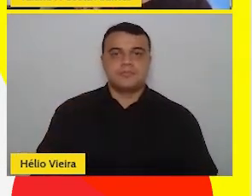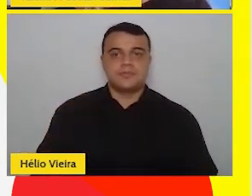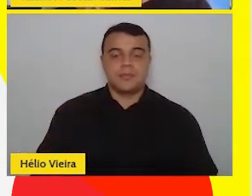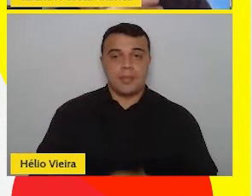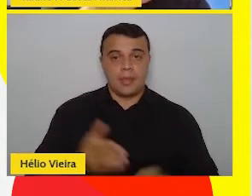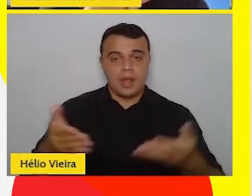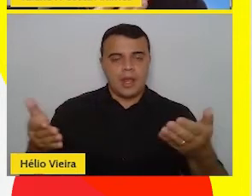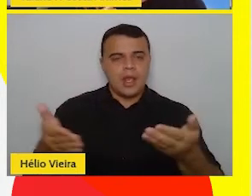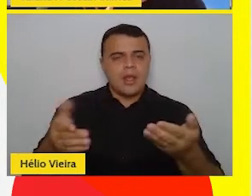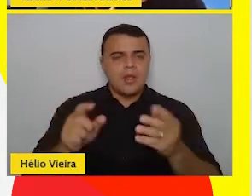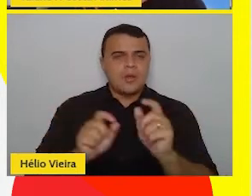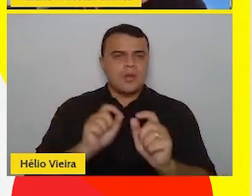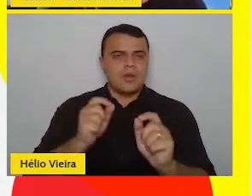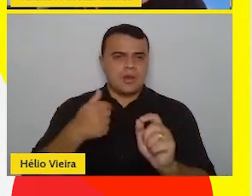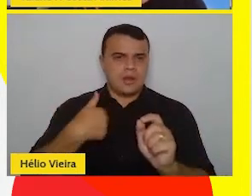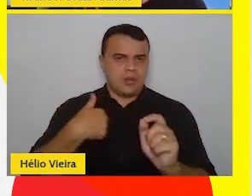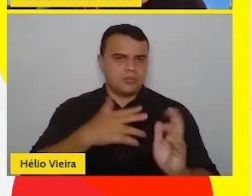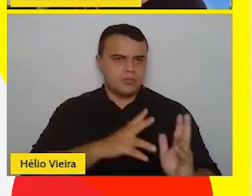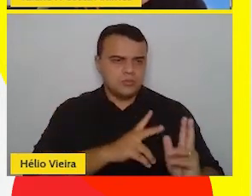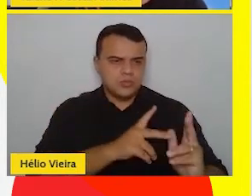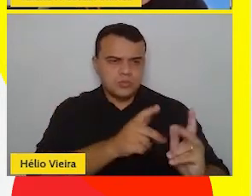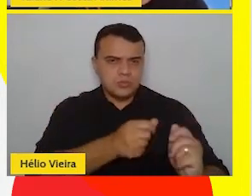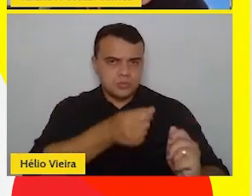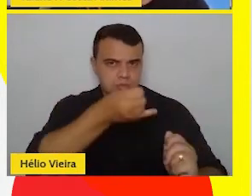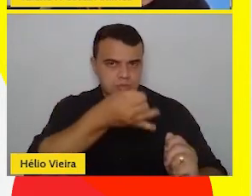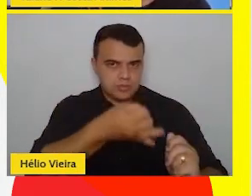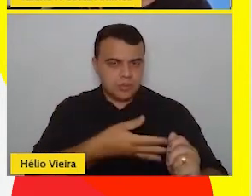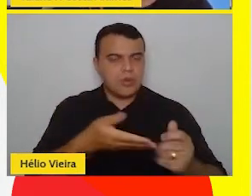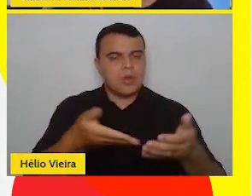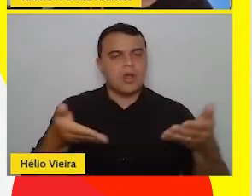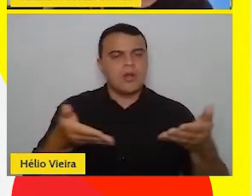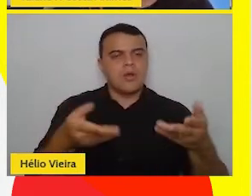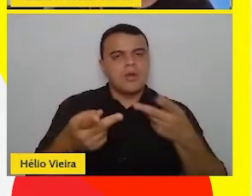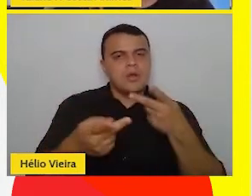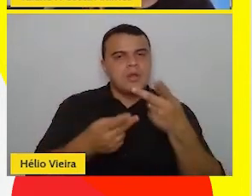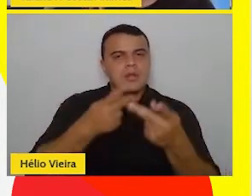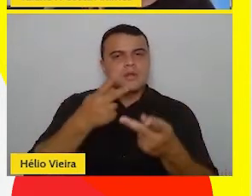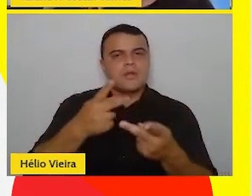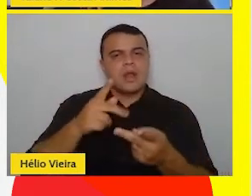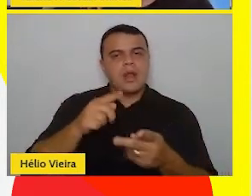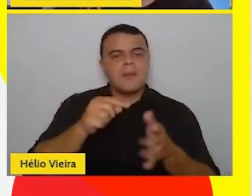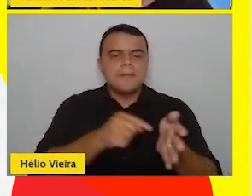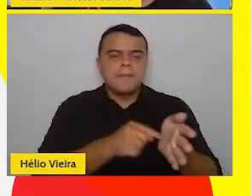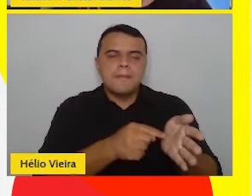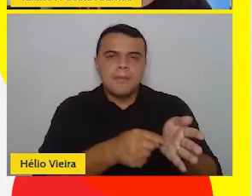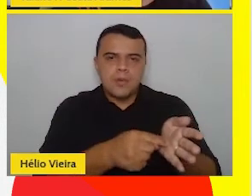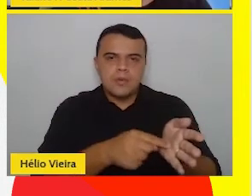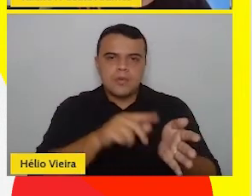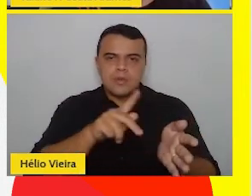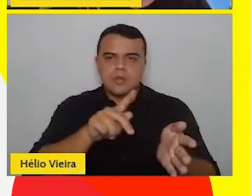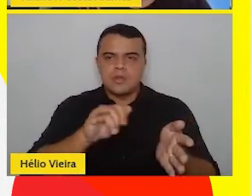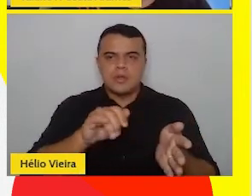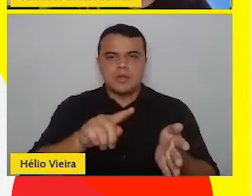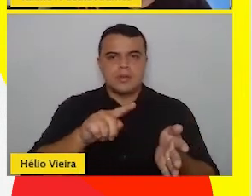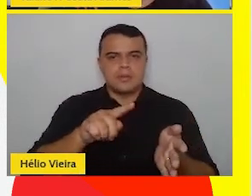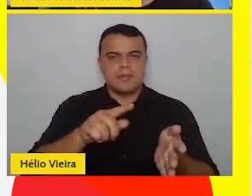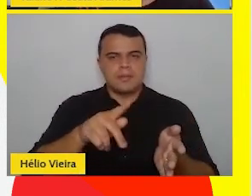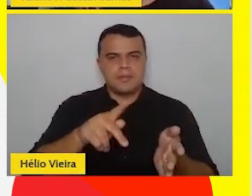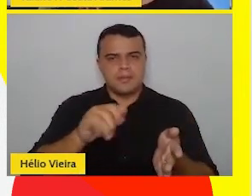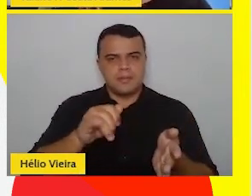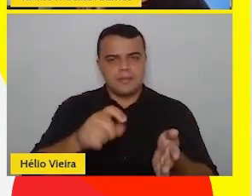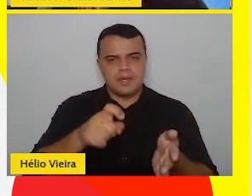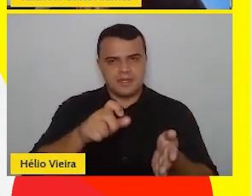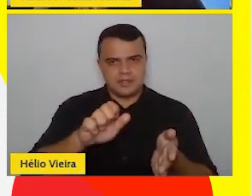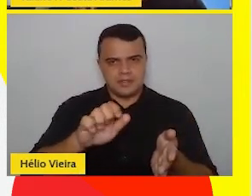E a partir desse conteúdo, né, de falar de pontos e pixels, eu trouxe aqui uma